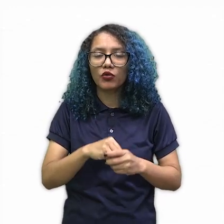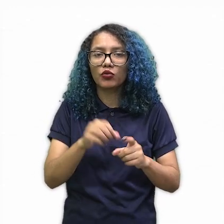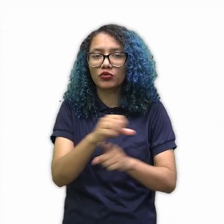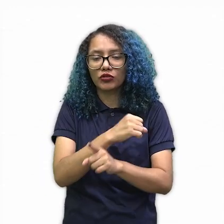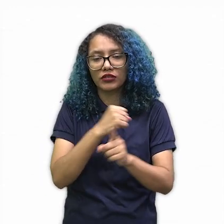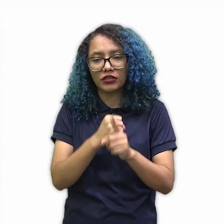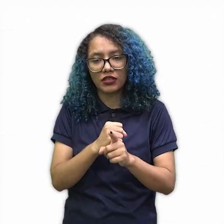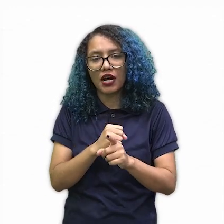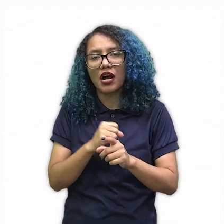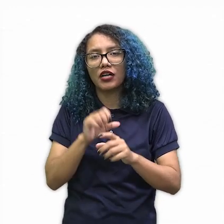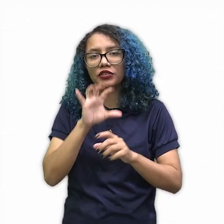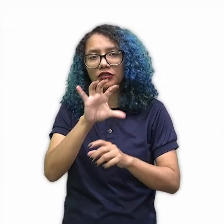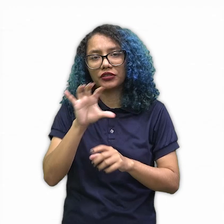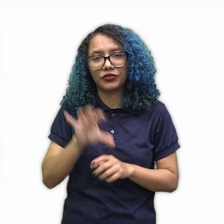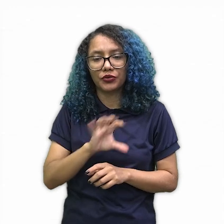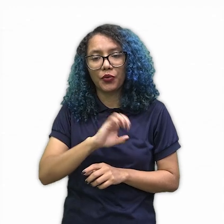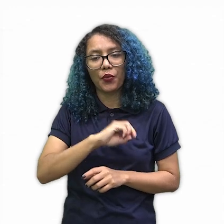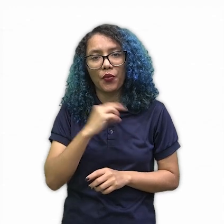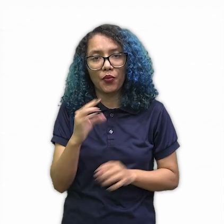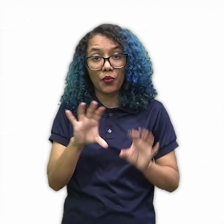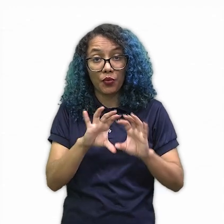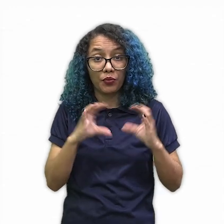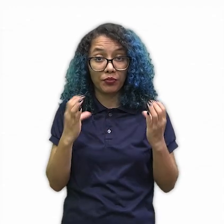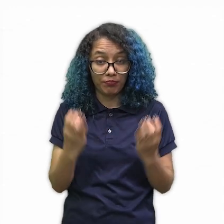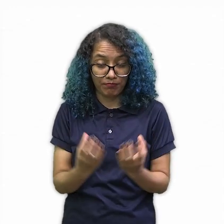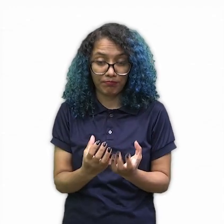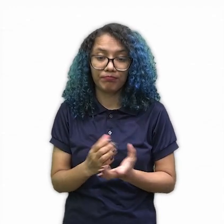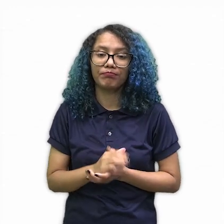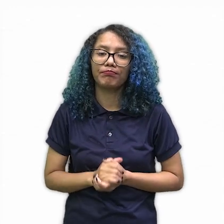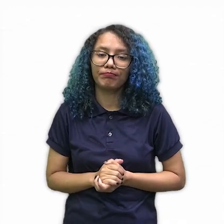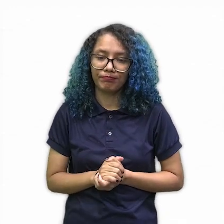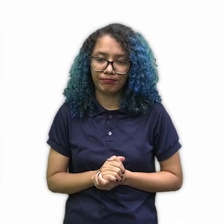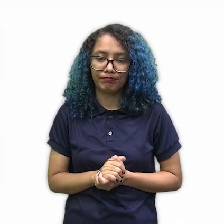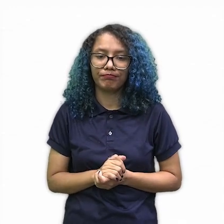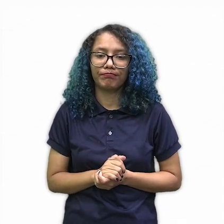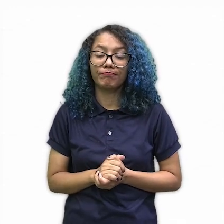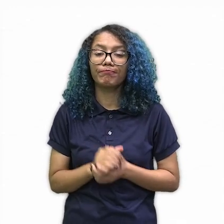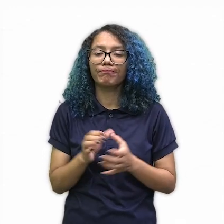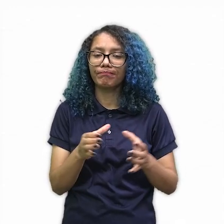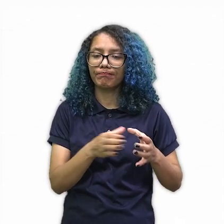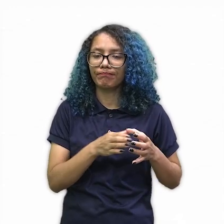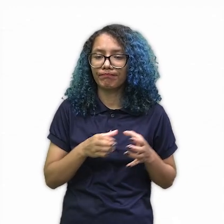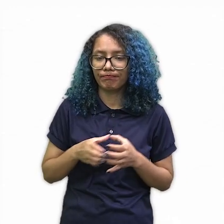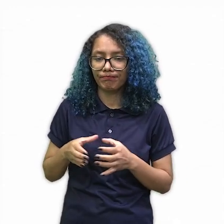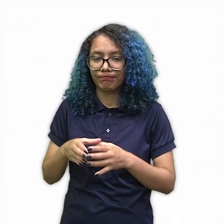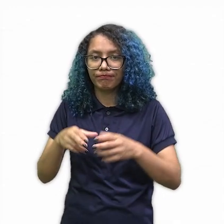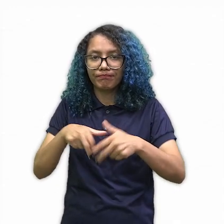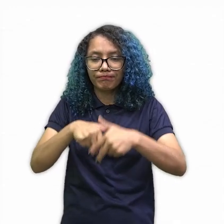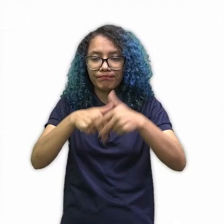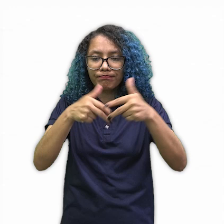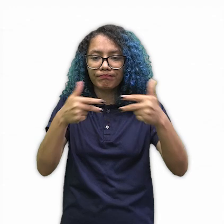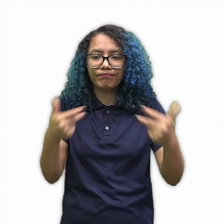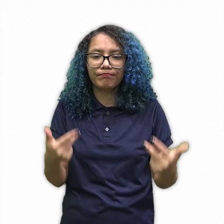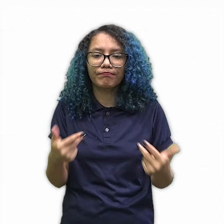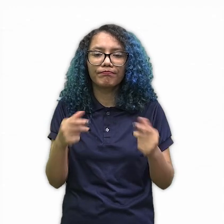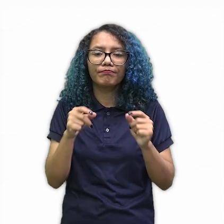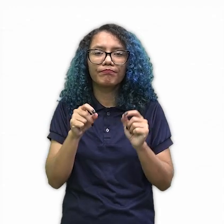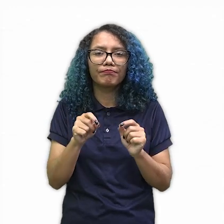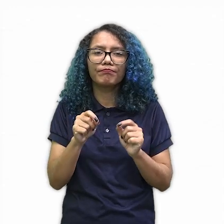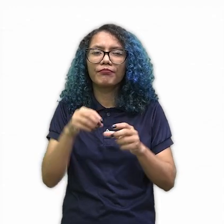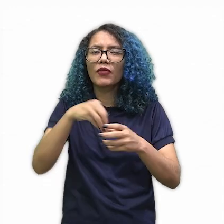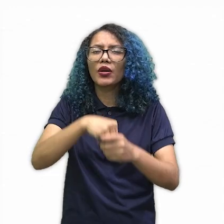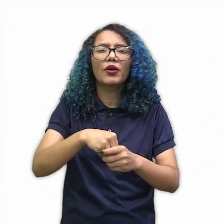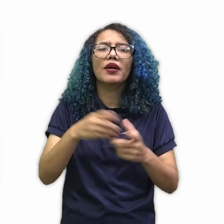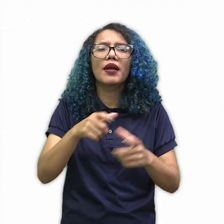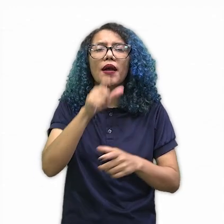ou comunidade. E esses grupos étnicos, gente, eles vão ser compostos por quem? Por pessoas